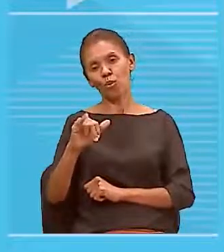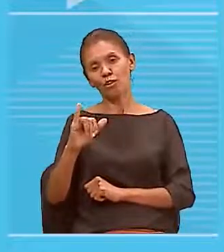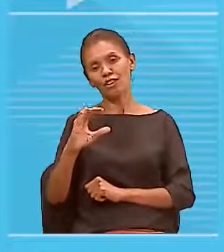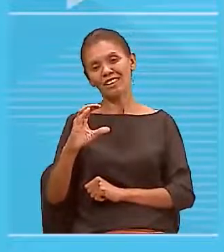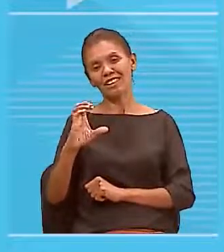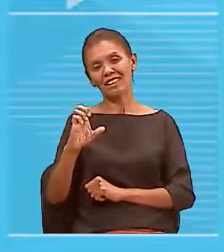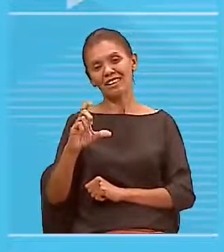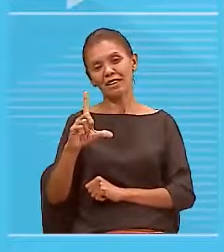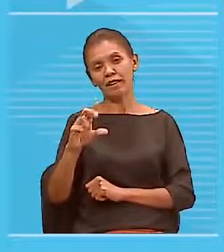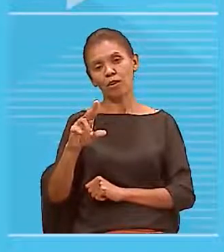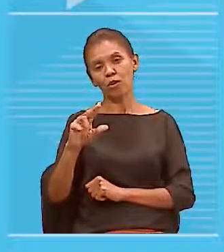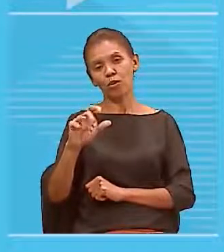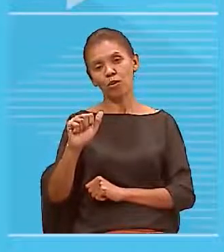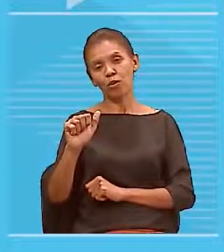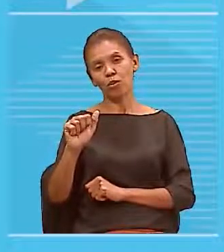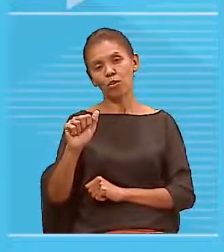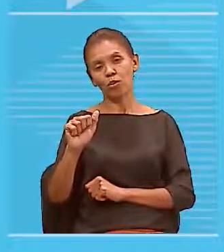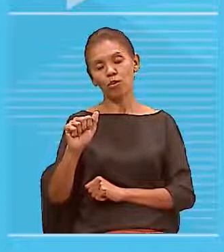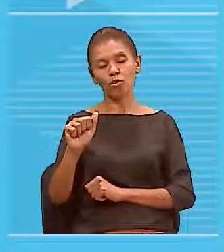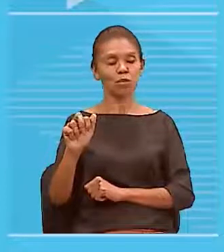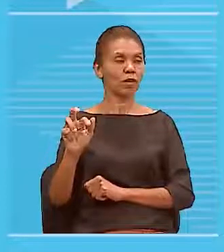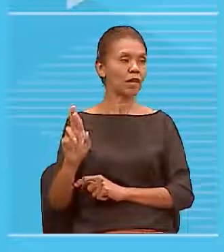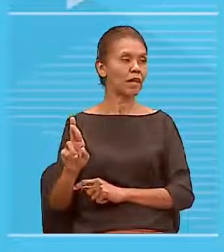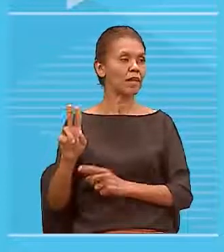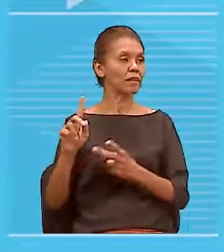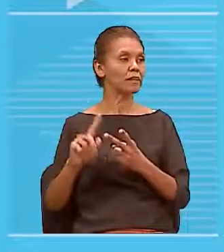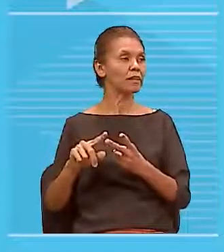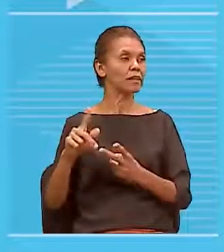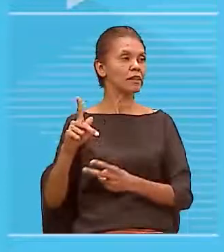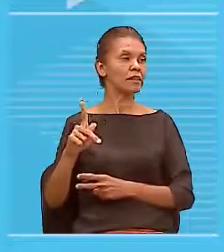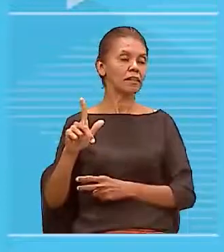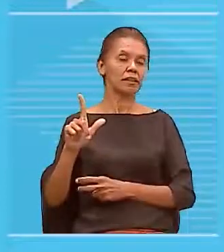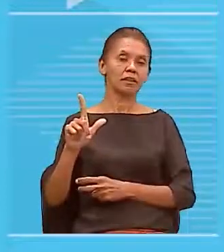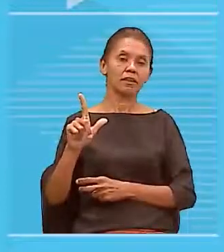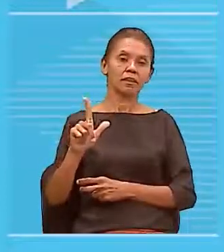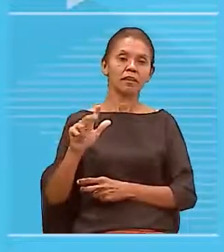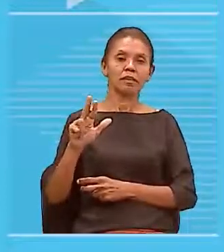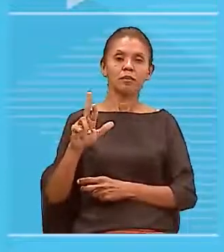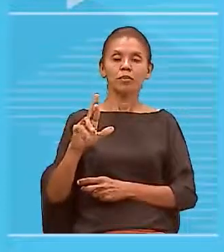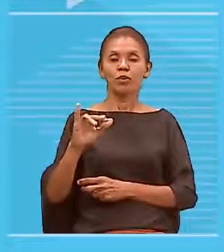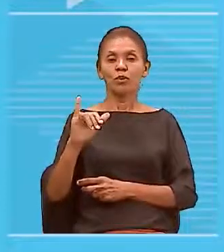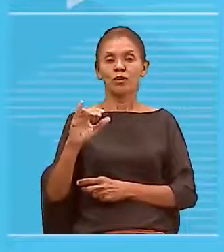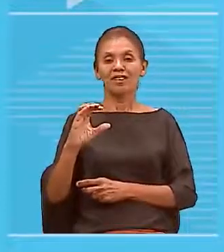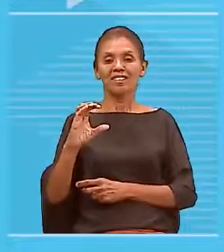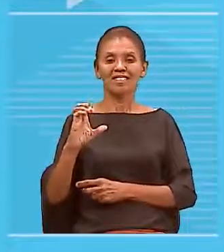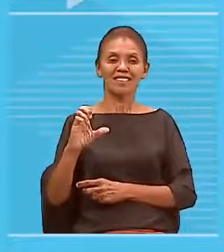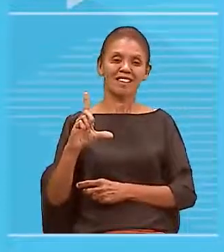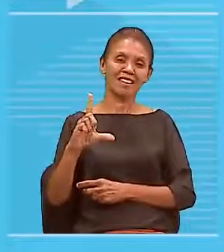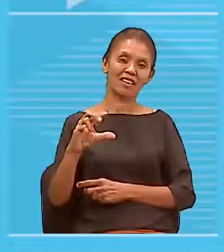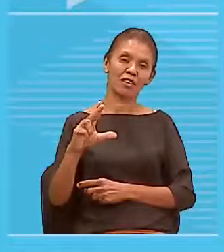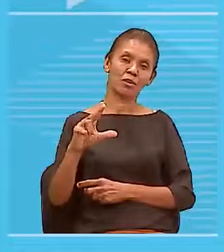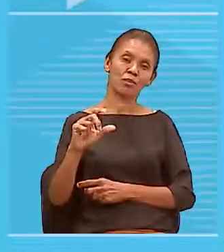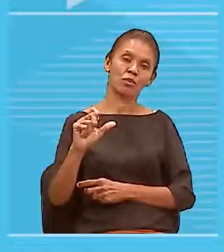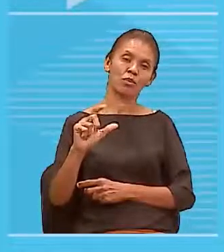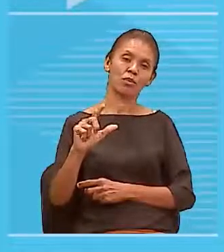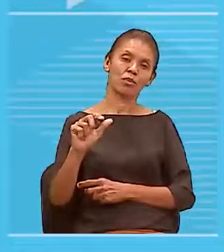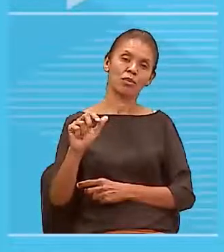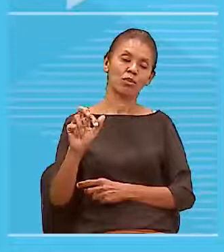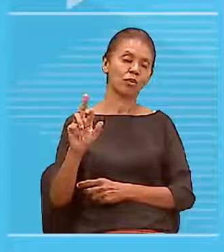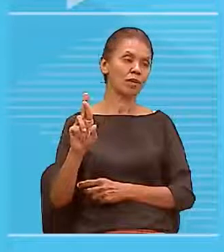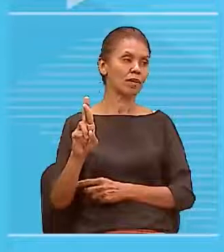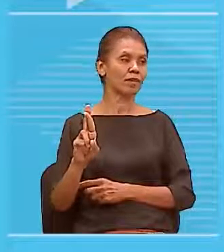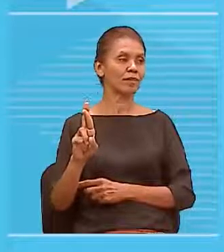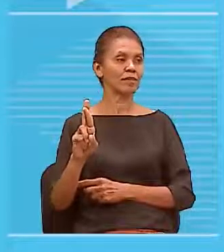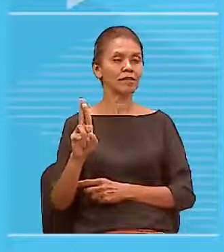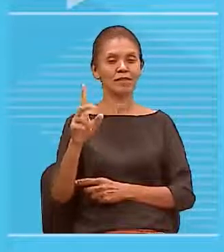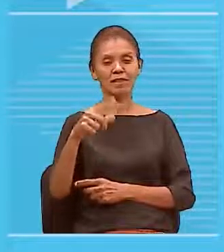Concordam comigo? Concordam que a gente concordou nisso lá quando a gente separou os unicelulares dos pluricelulares naquele